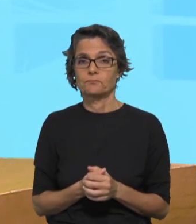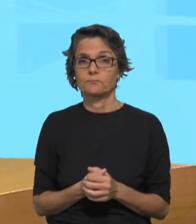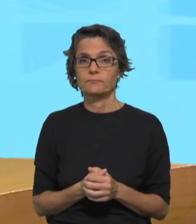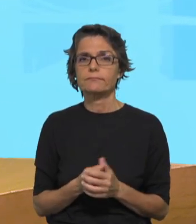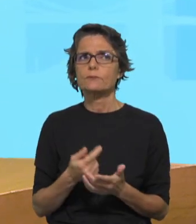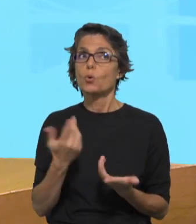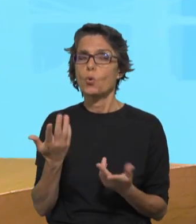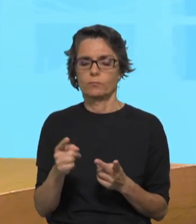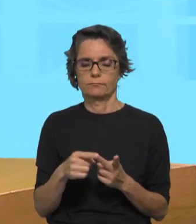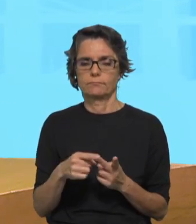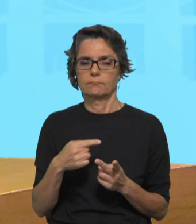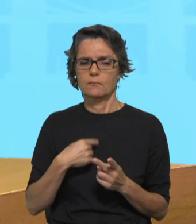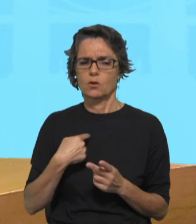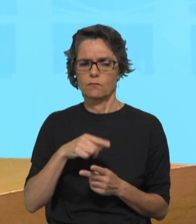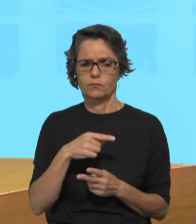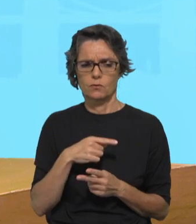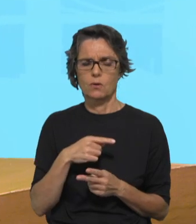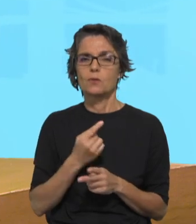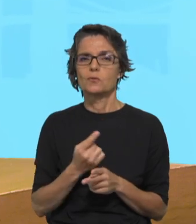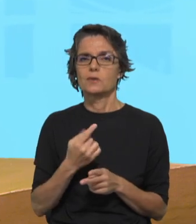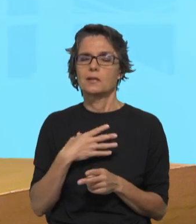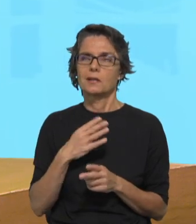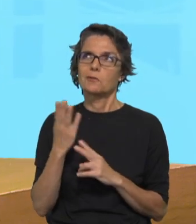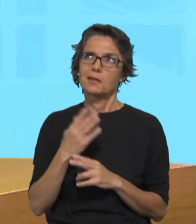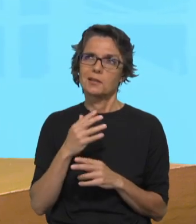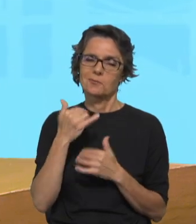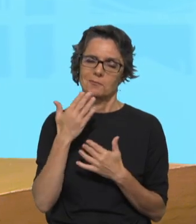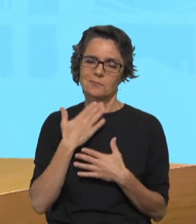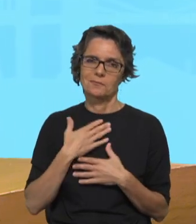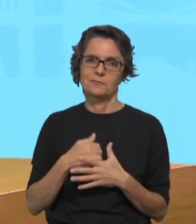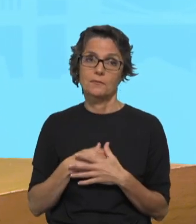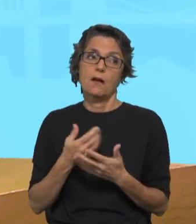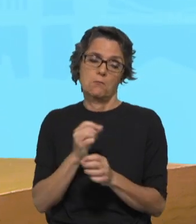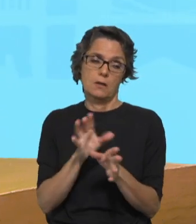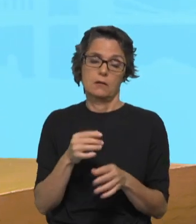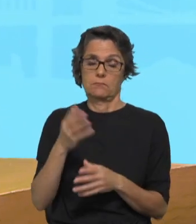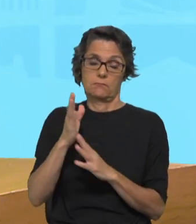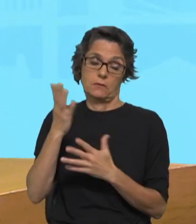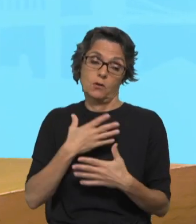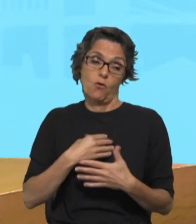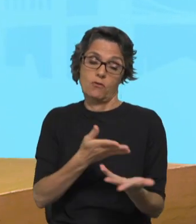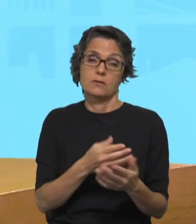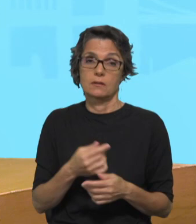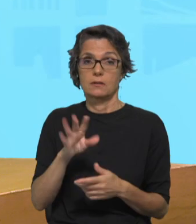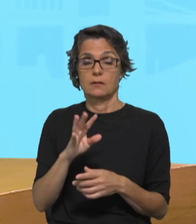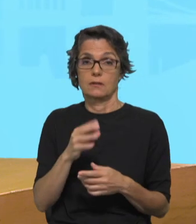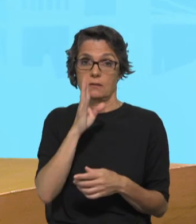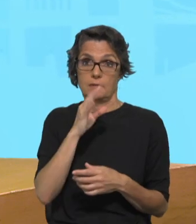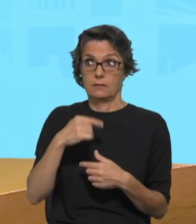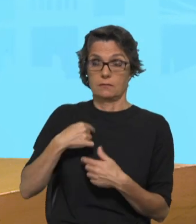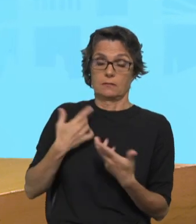Eu vou para que Deus fique contente comigo. Sim, Deus gosta muito de ficar contente connosco. E se a gente ficar contente com Ele, melhor.